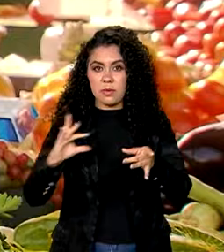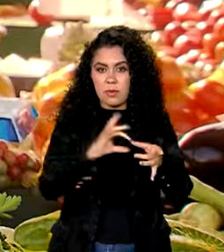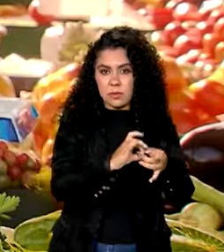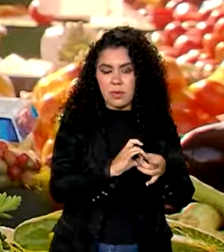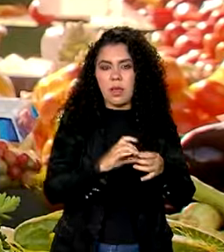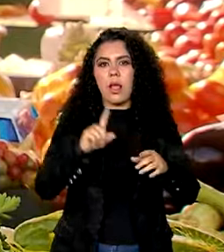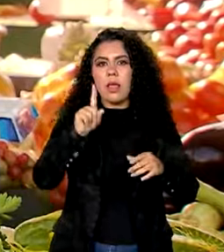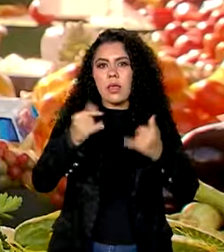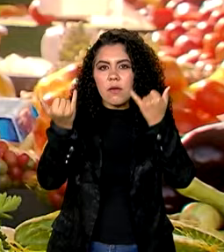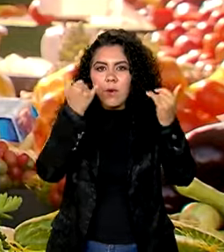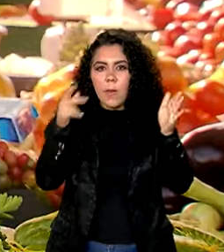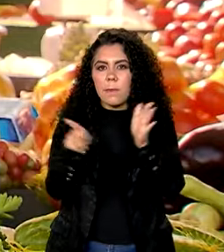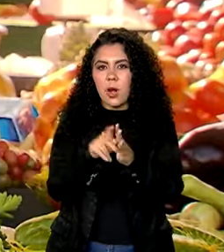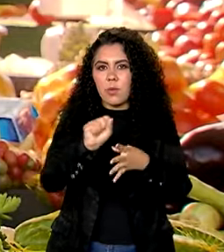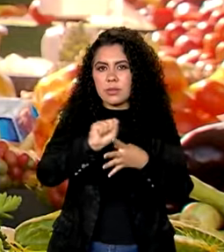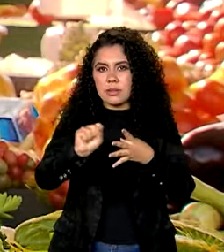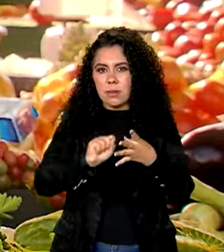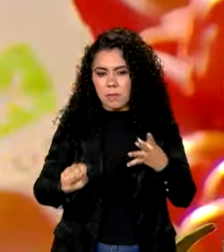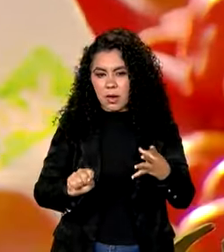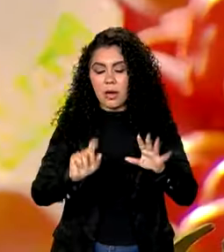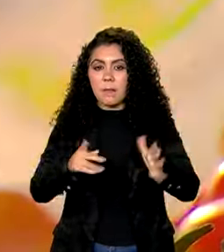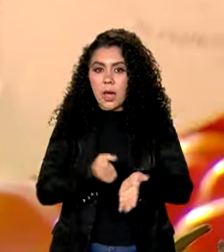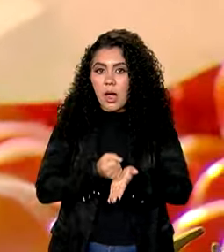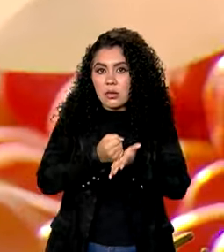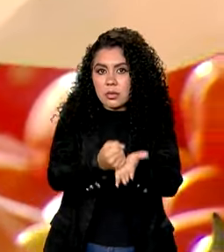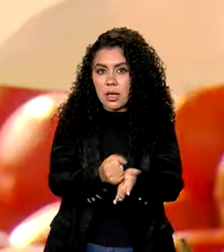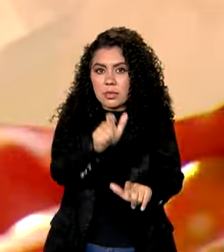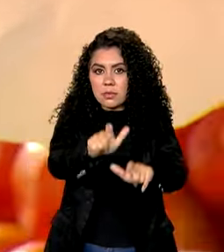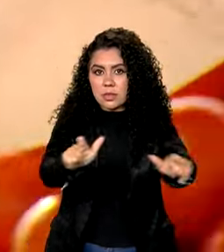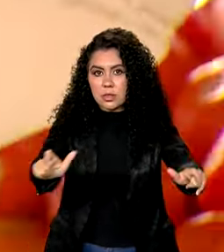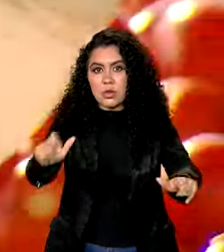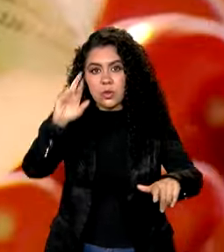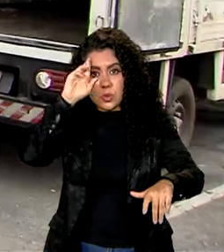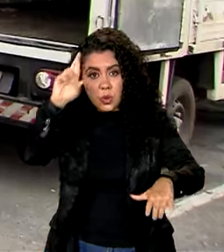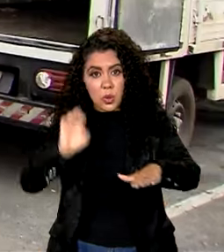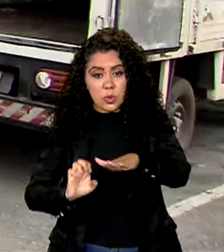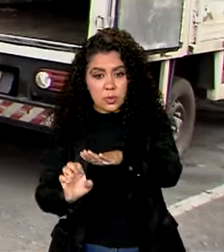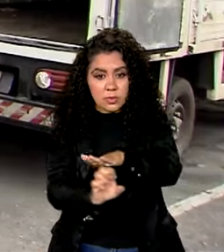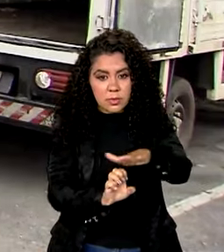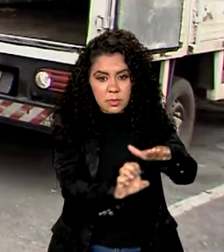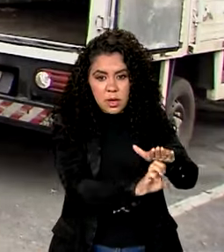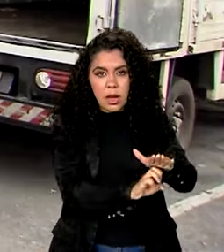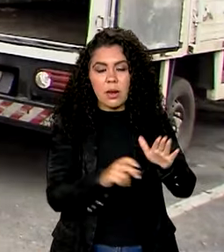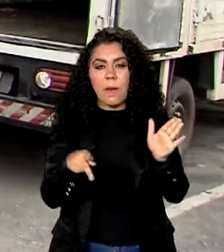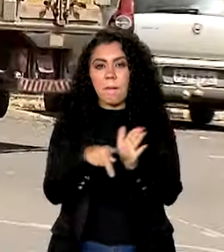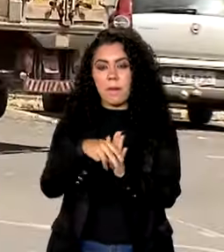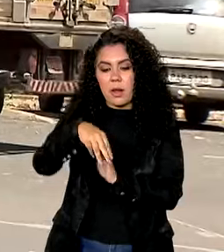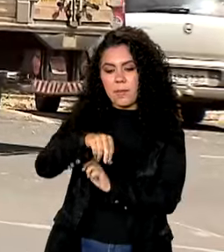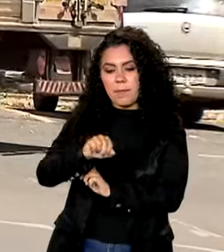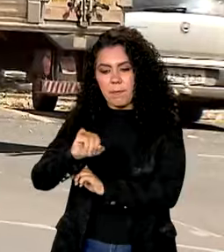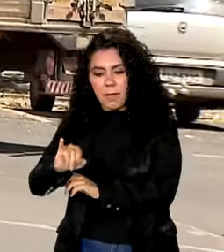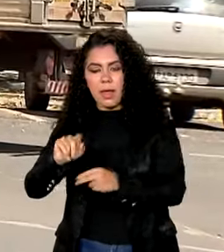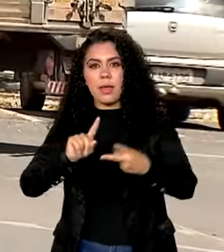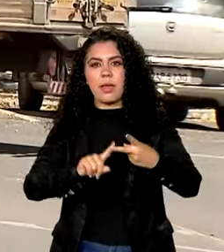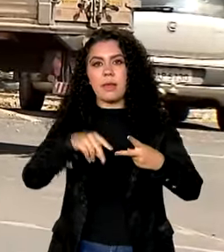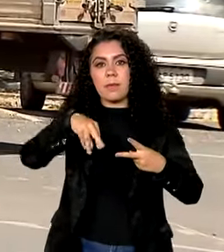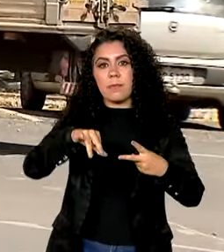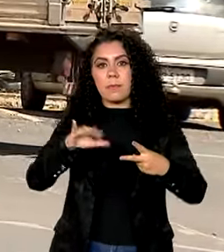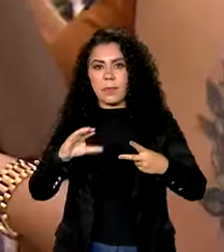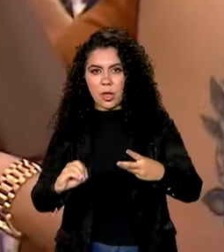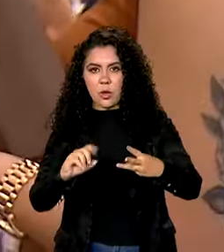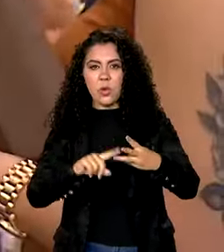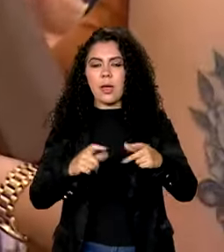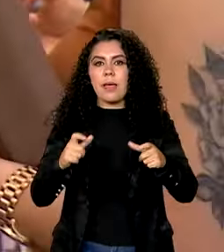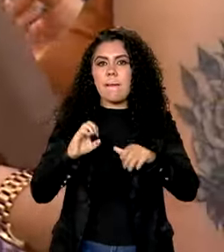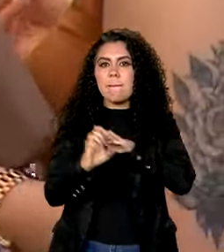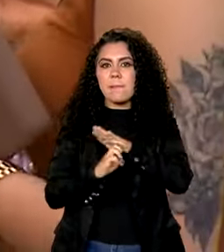Sebrae. E é para ajudar os microempreendedores individuais, os chamados MEIs, as micro e pequenas empresas